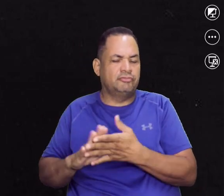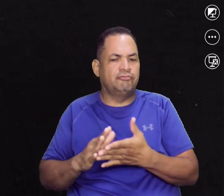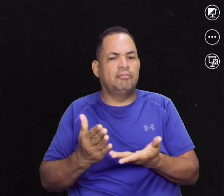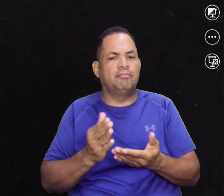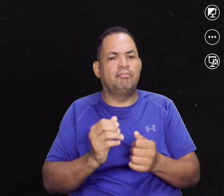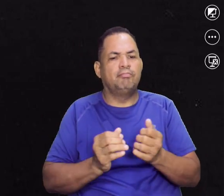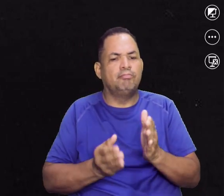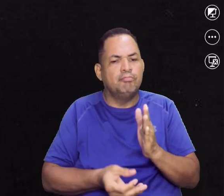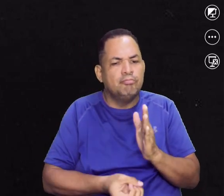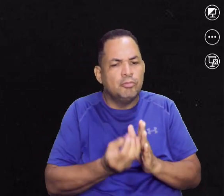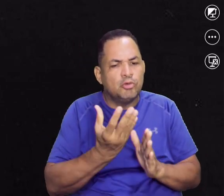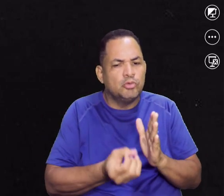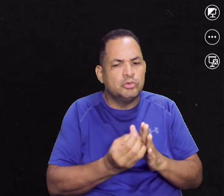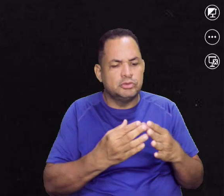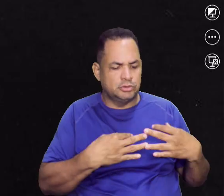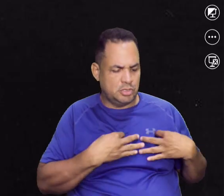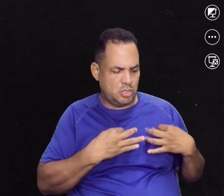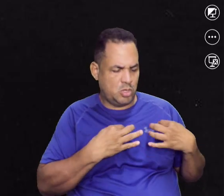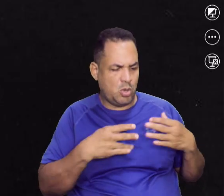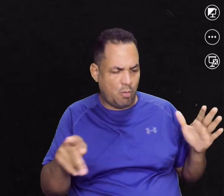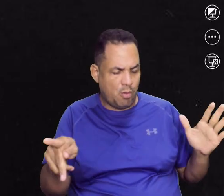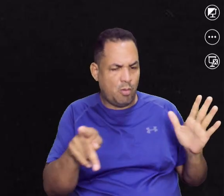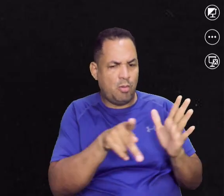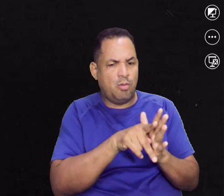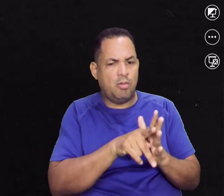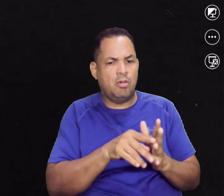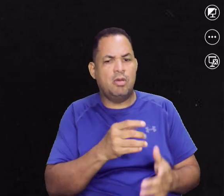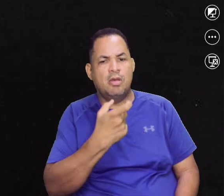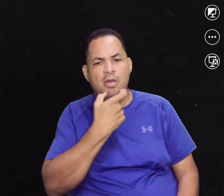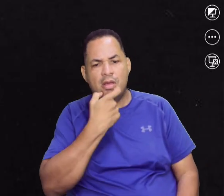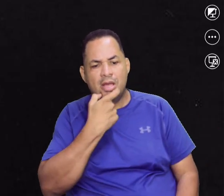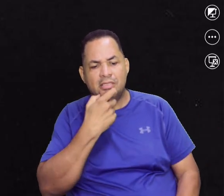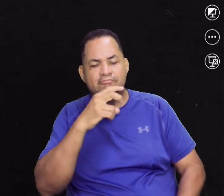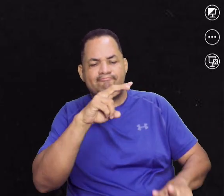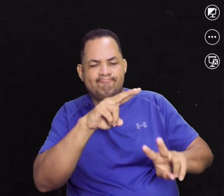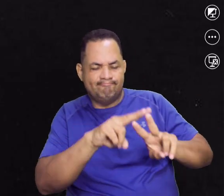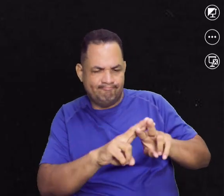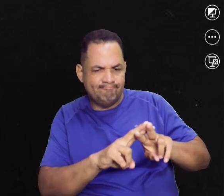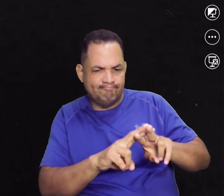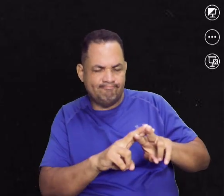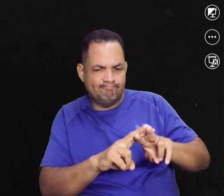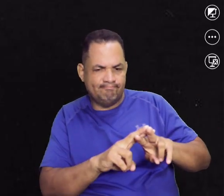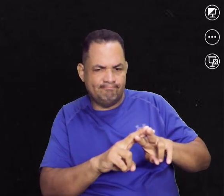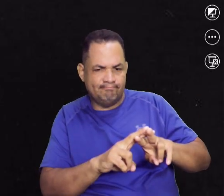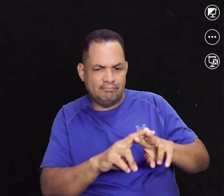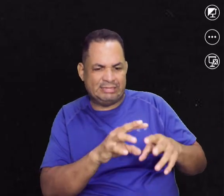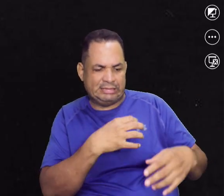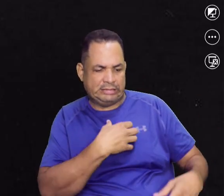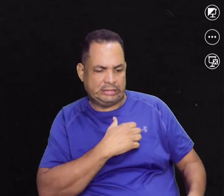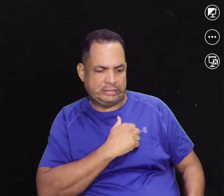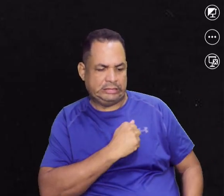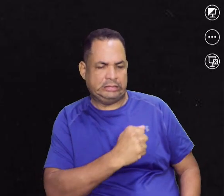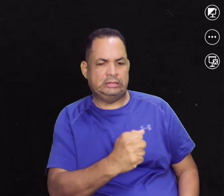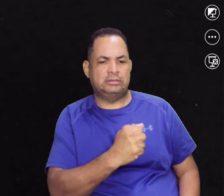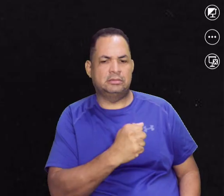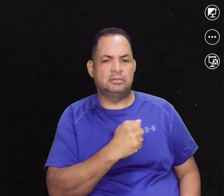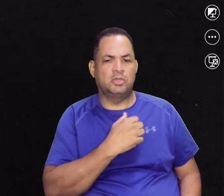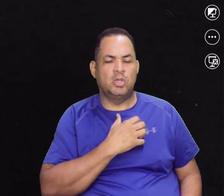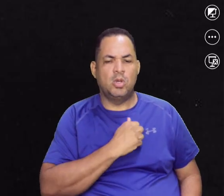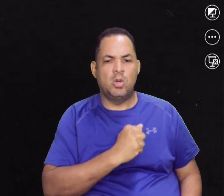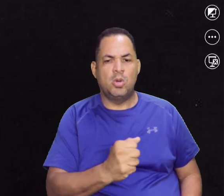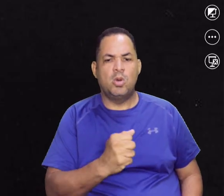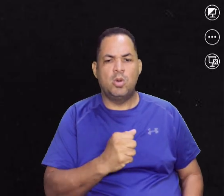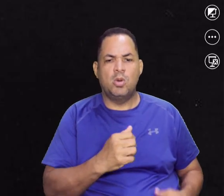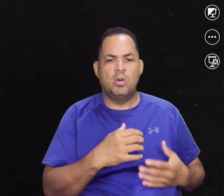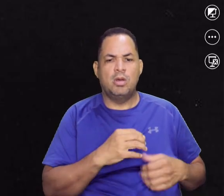tecidos de maneira clandestina, os ingleses vão prender e vão arrancar, pessoal,